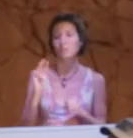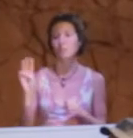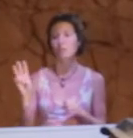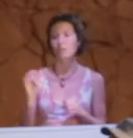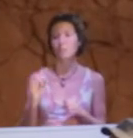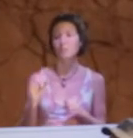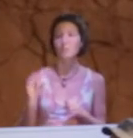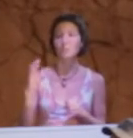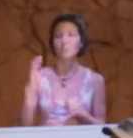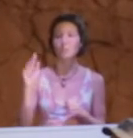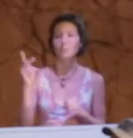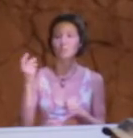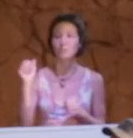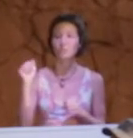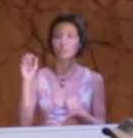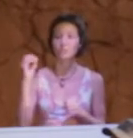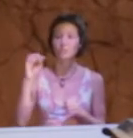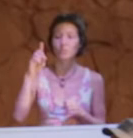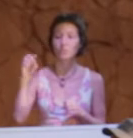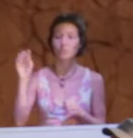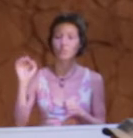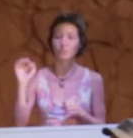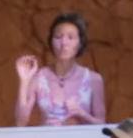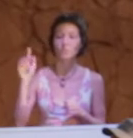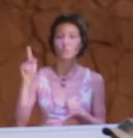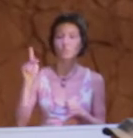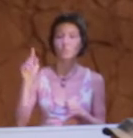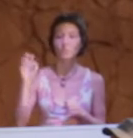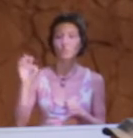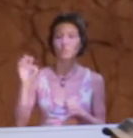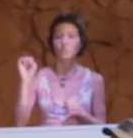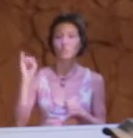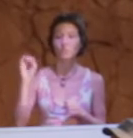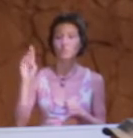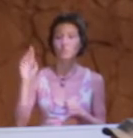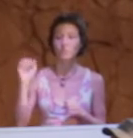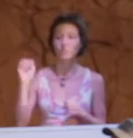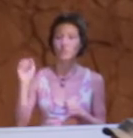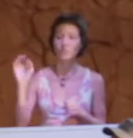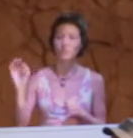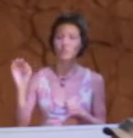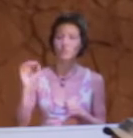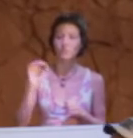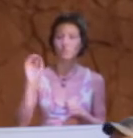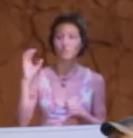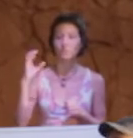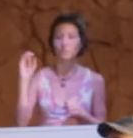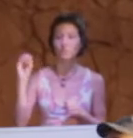é trazer a cosmologia. A grande diferença, por isso que o sistema que está aí